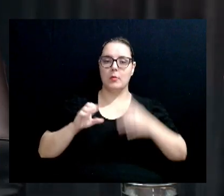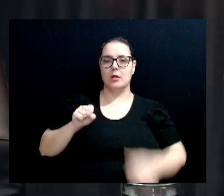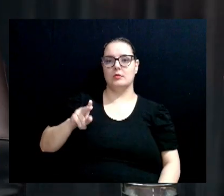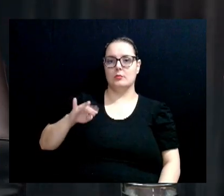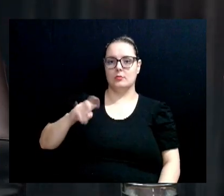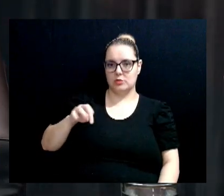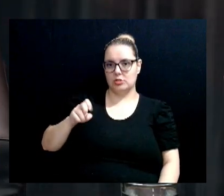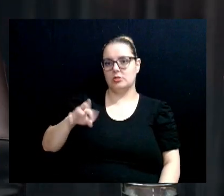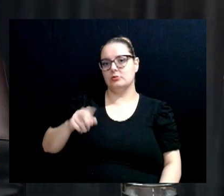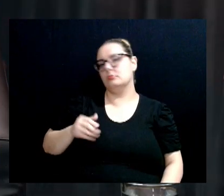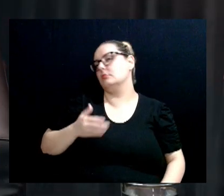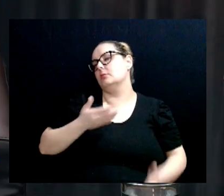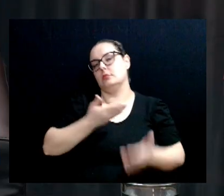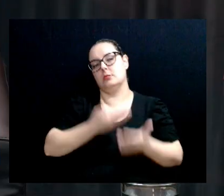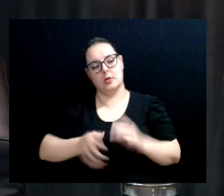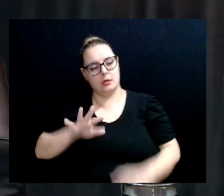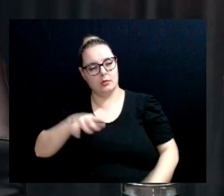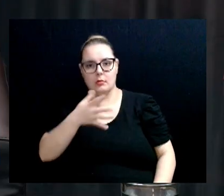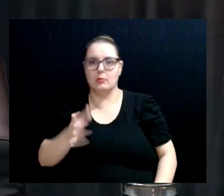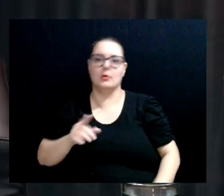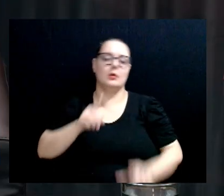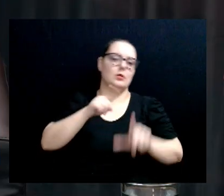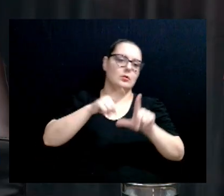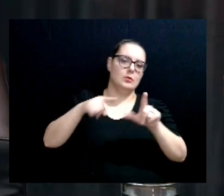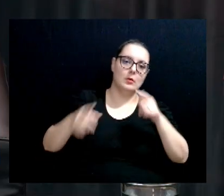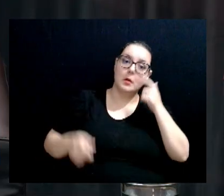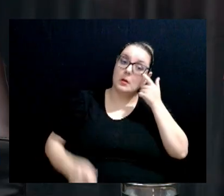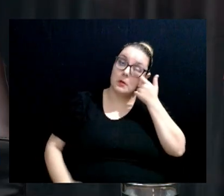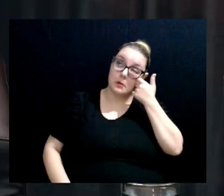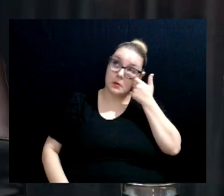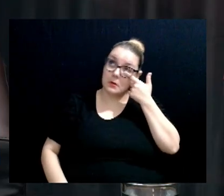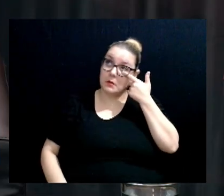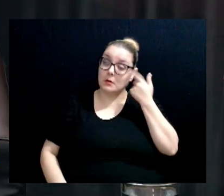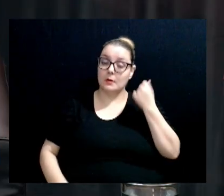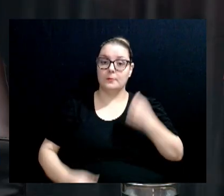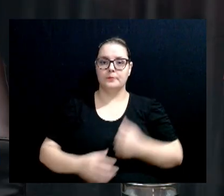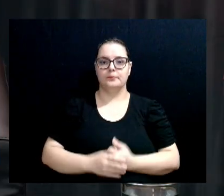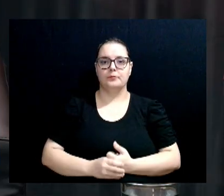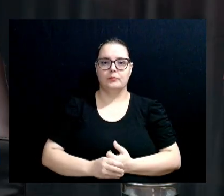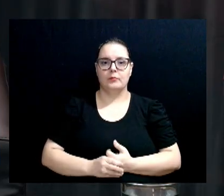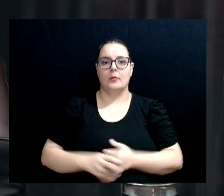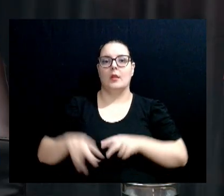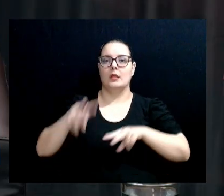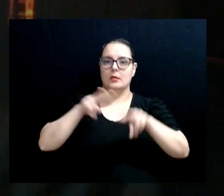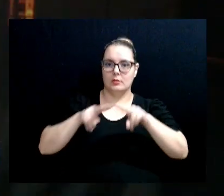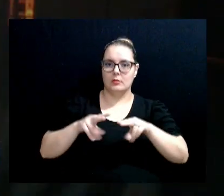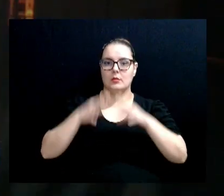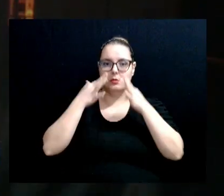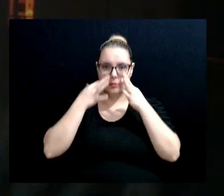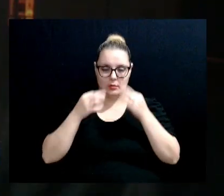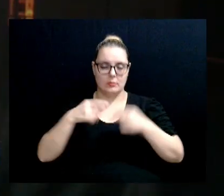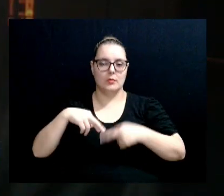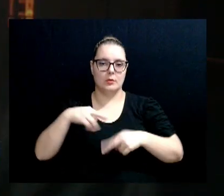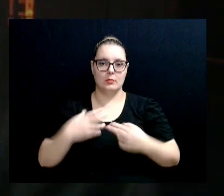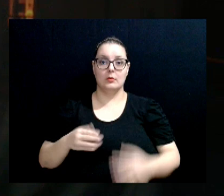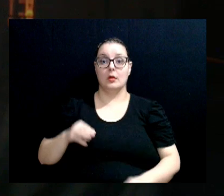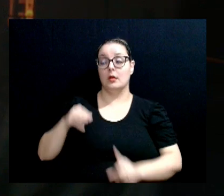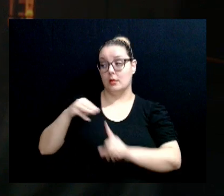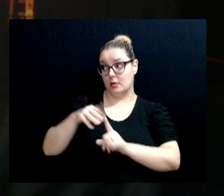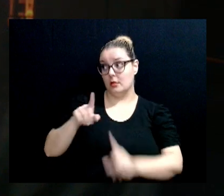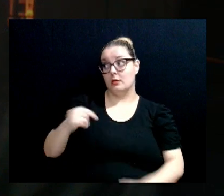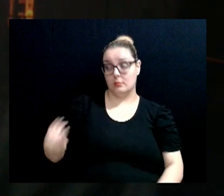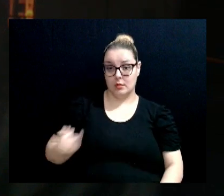com planilhas, com gráficos, enfim. Esse olhar atento a essa questão. Sim, as metas são importantes, né?